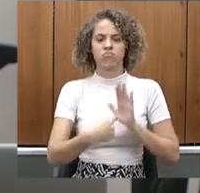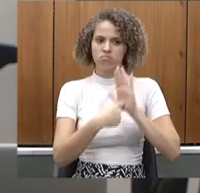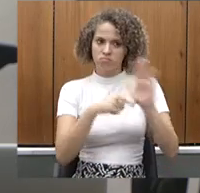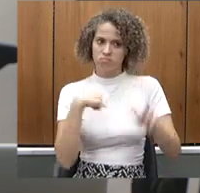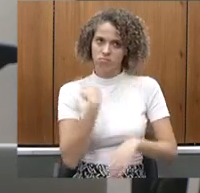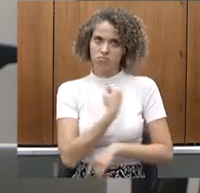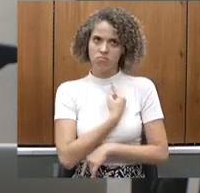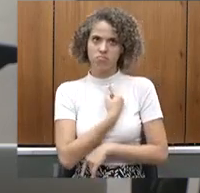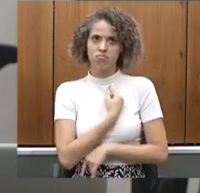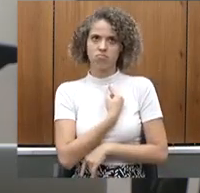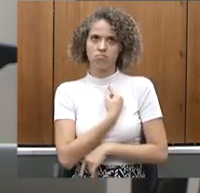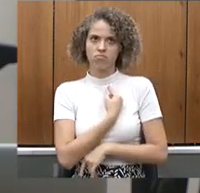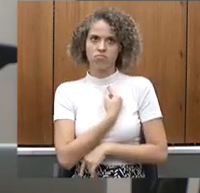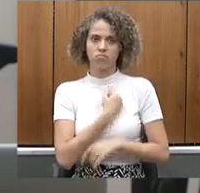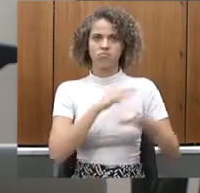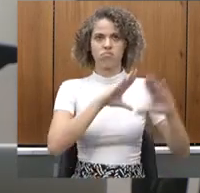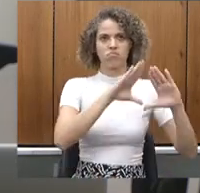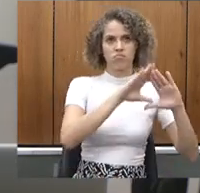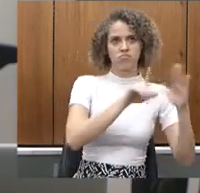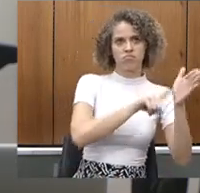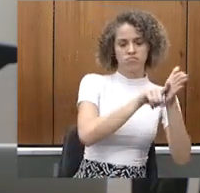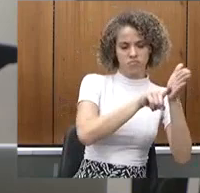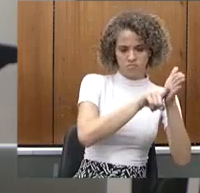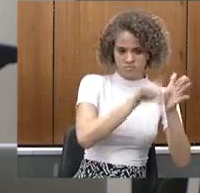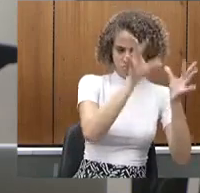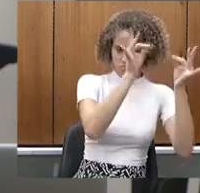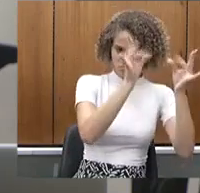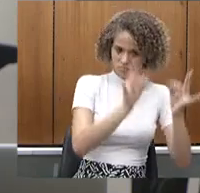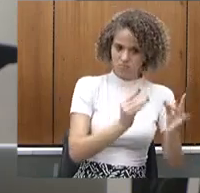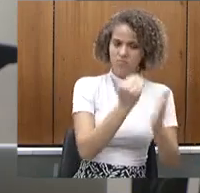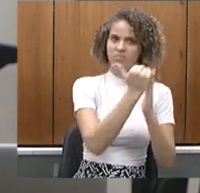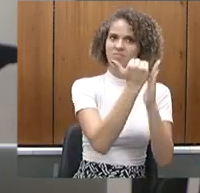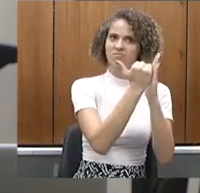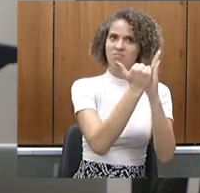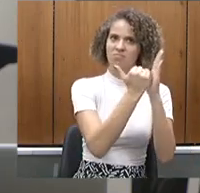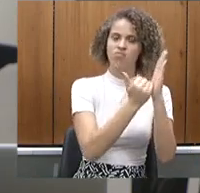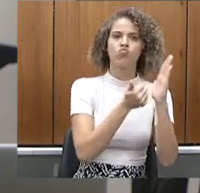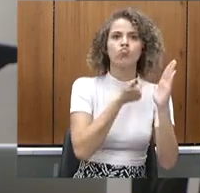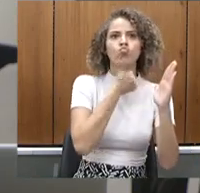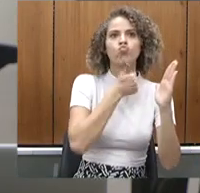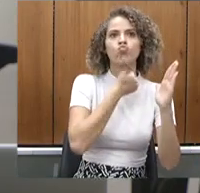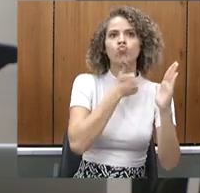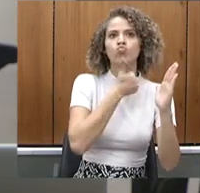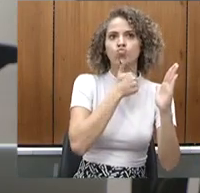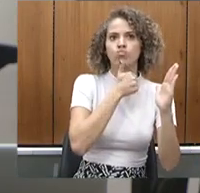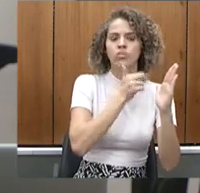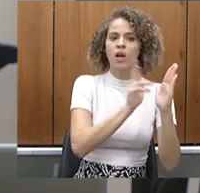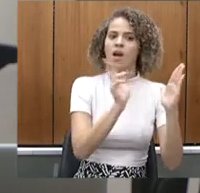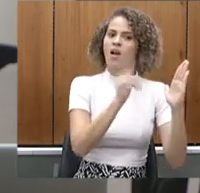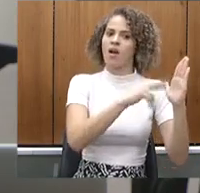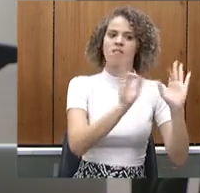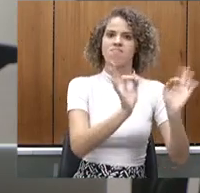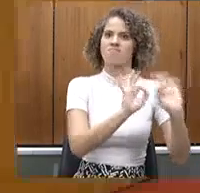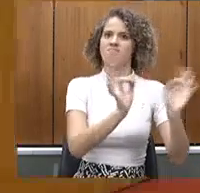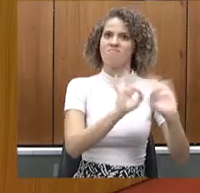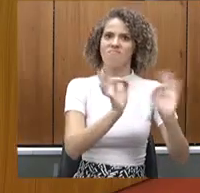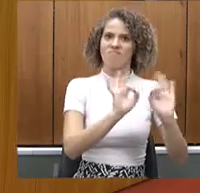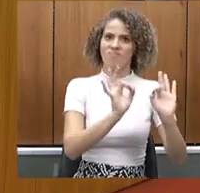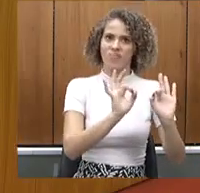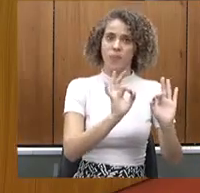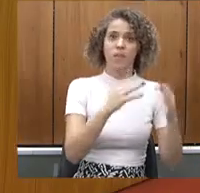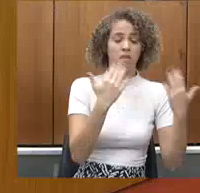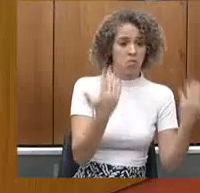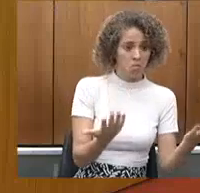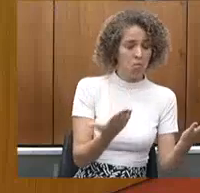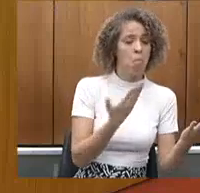nós que a assembleia fiscaliza teve esse Impacto não tem requerimentos ainda que não foram respondidos porque também não chegou os